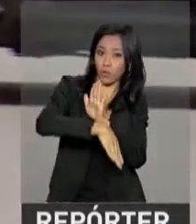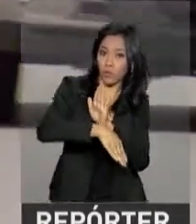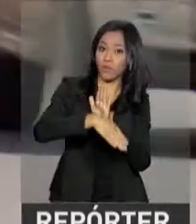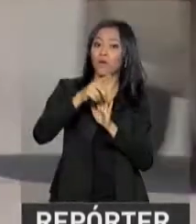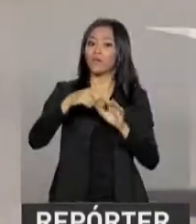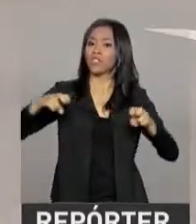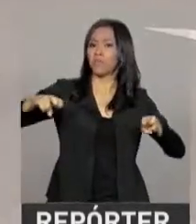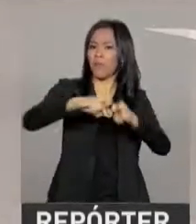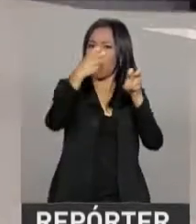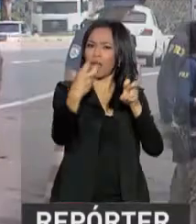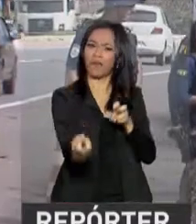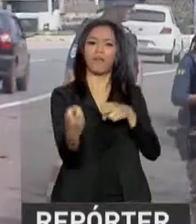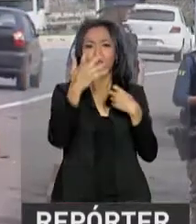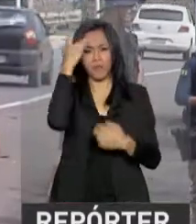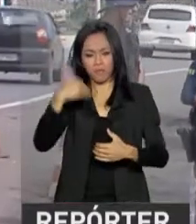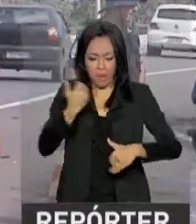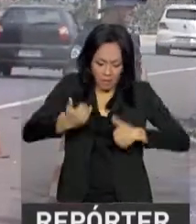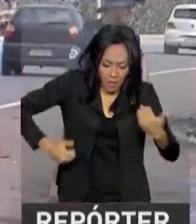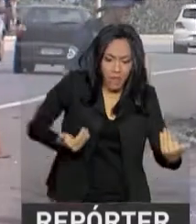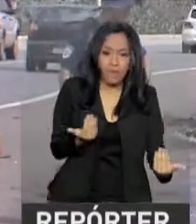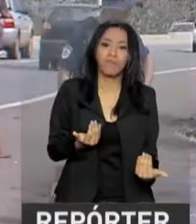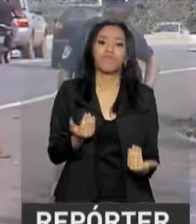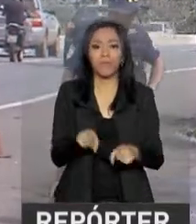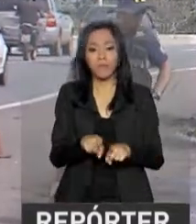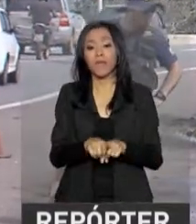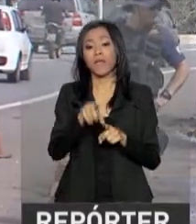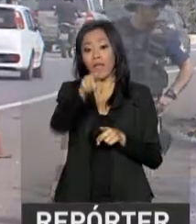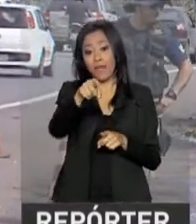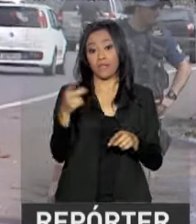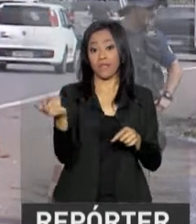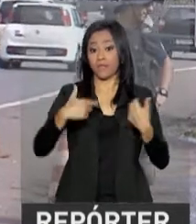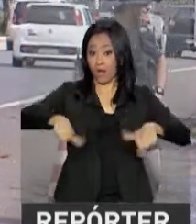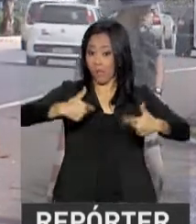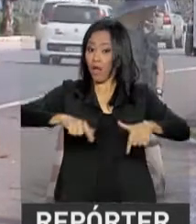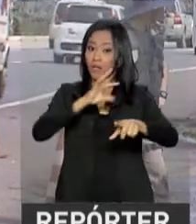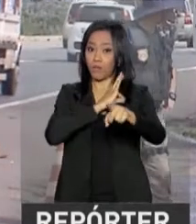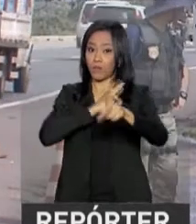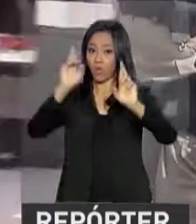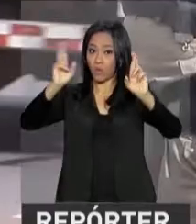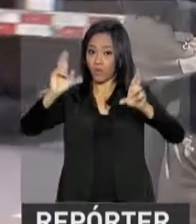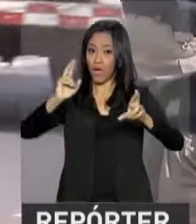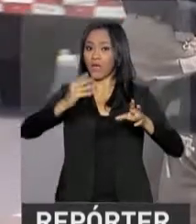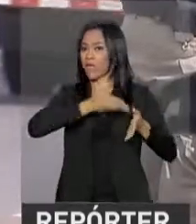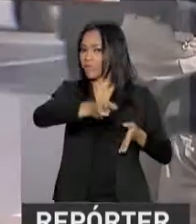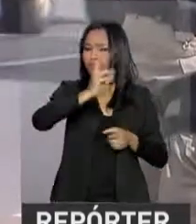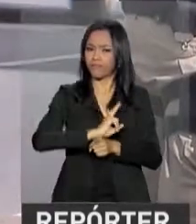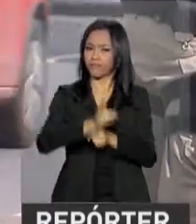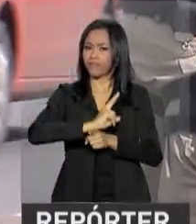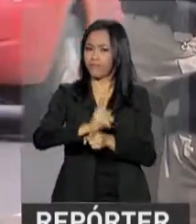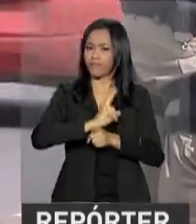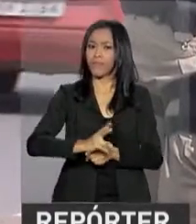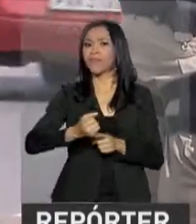e de feridos a operação que é feita de forma integrada pela polícia rodoviária federal e mais cinco